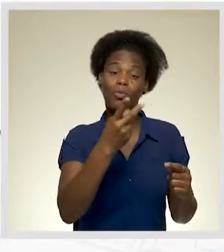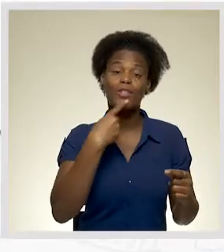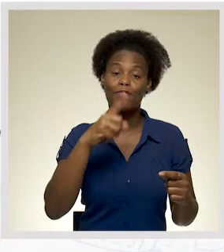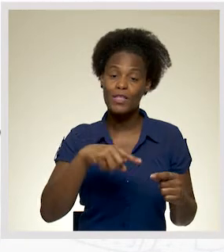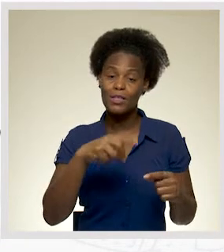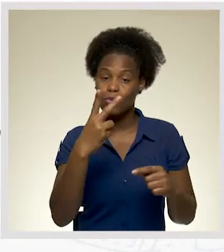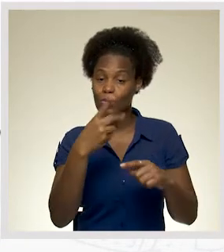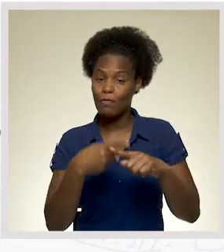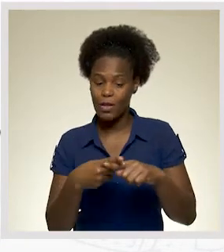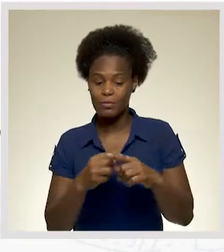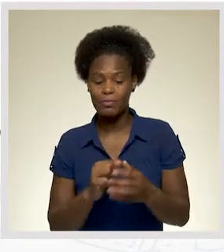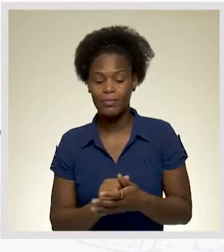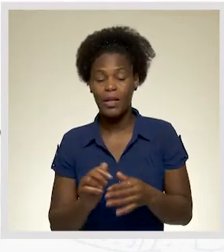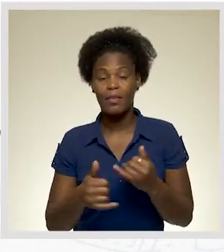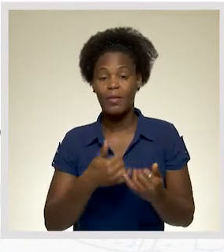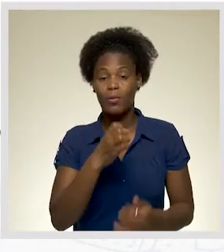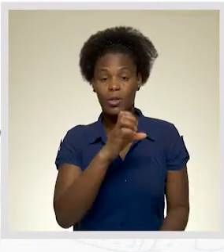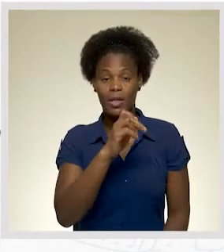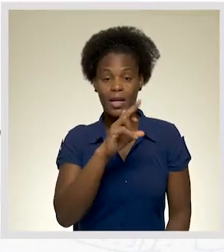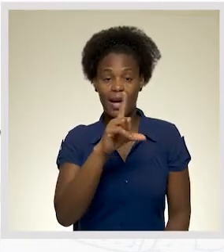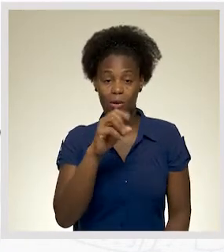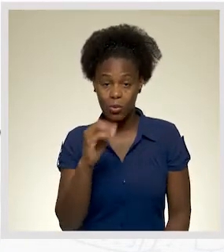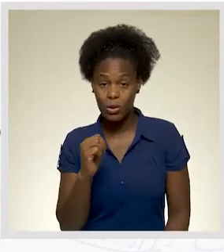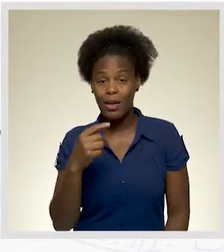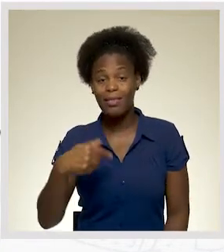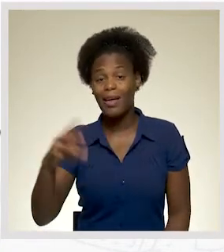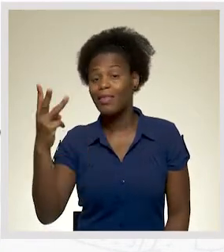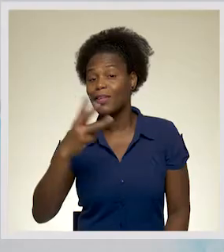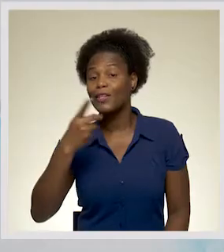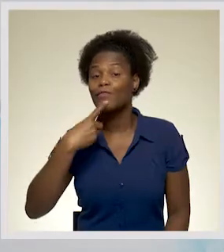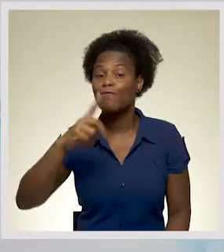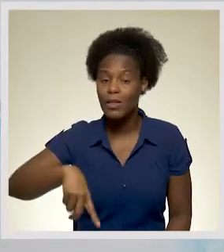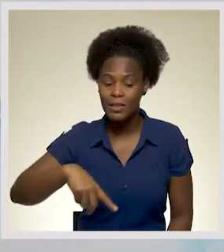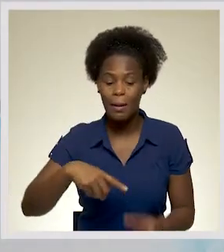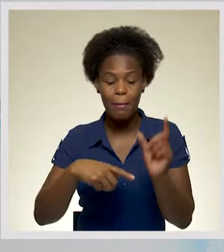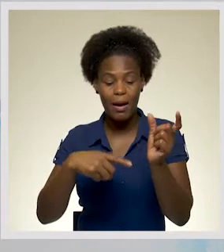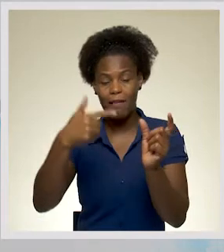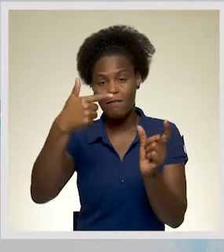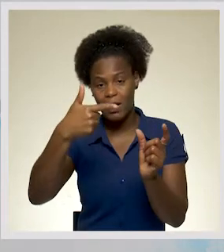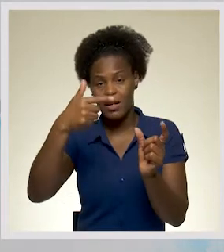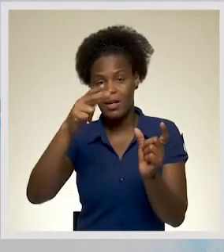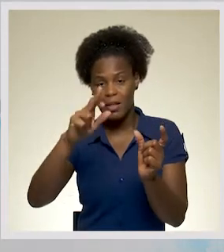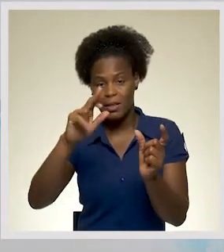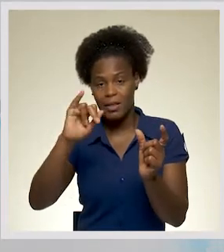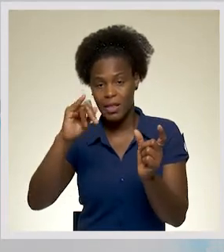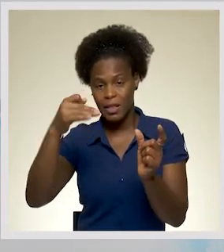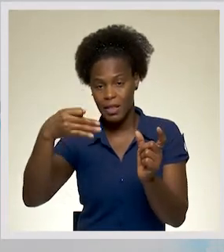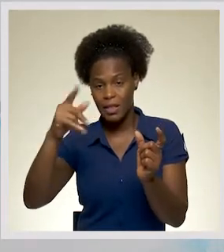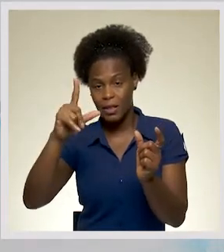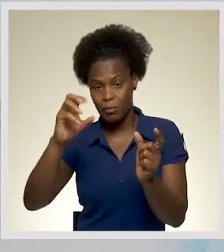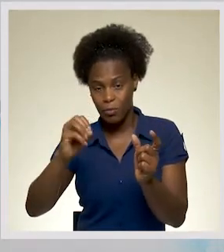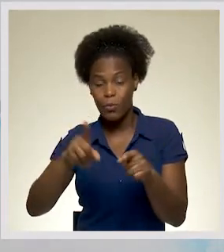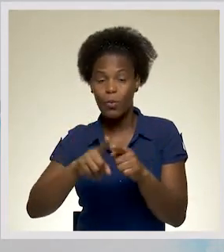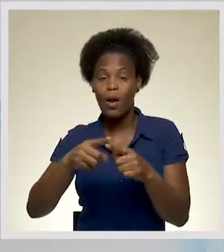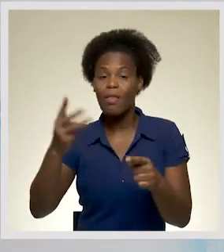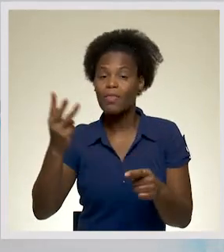E o Carlos tem o triplo de balões da Ana, ou seja, 3 vezes os balões que